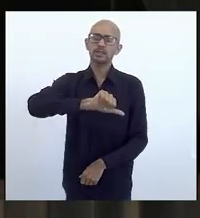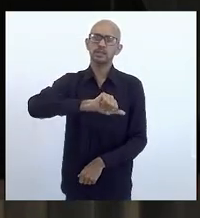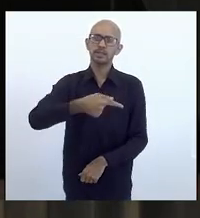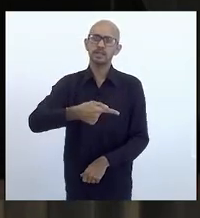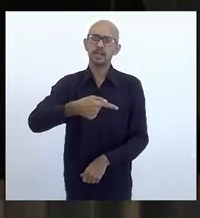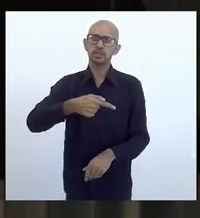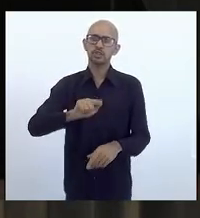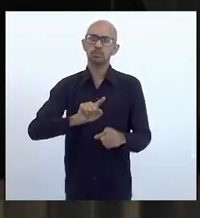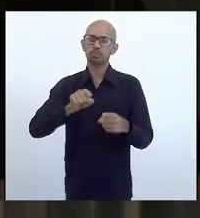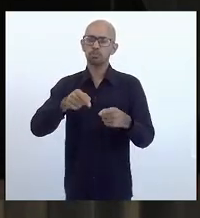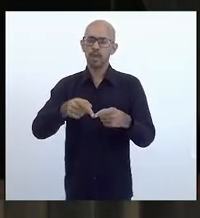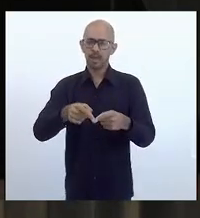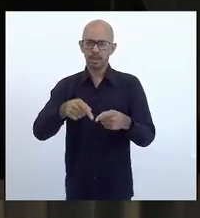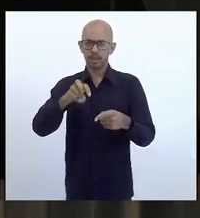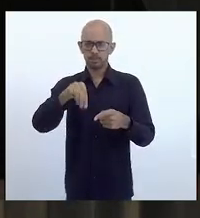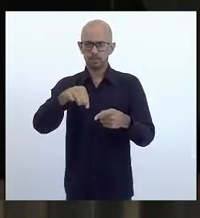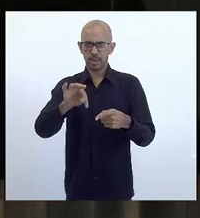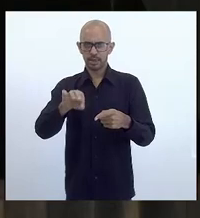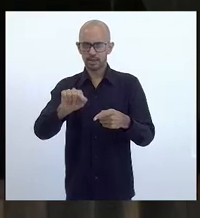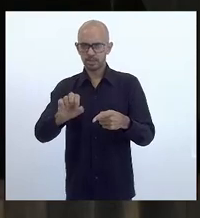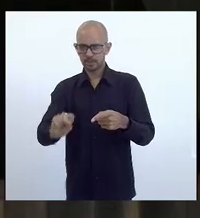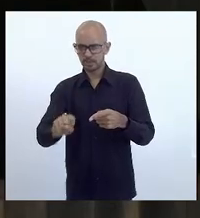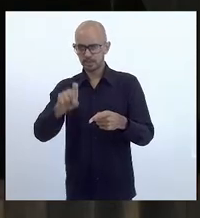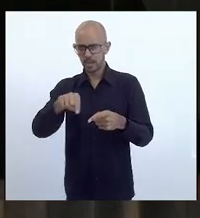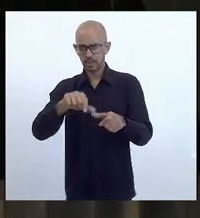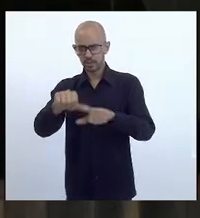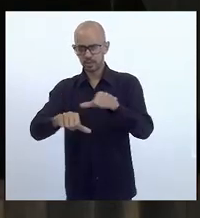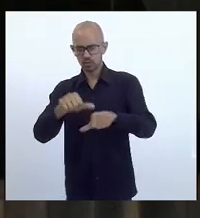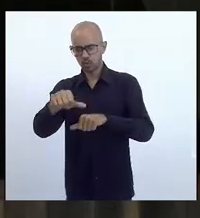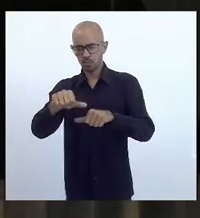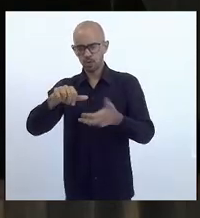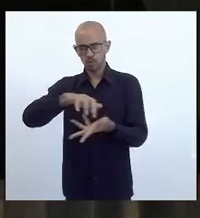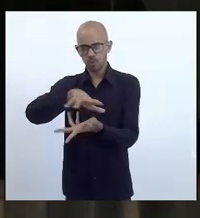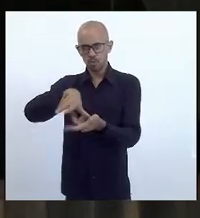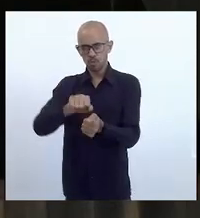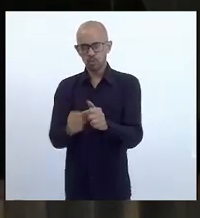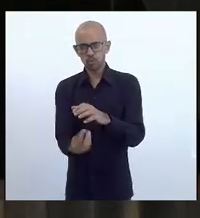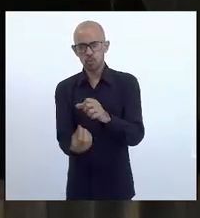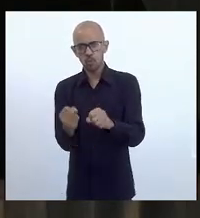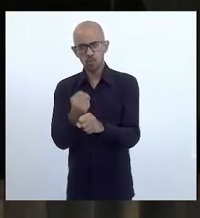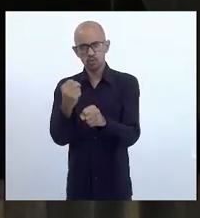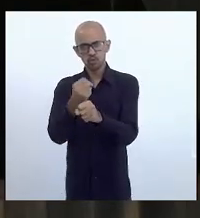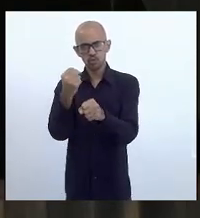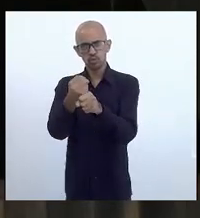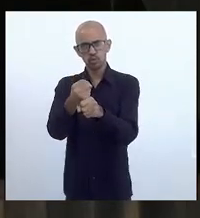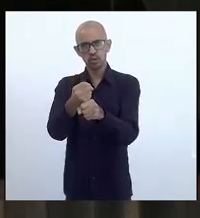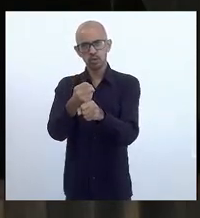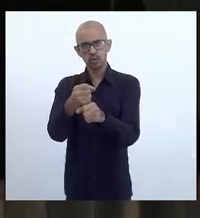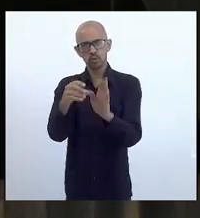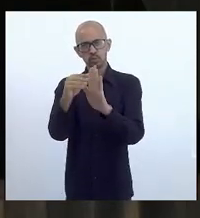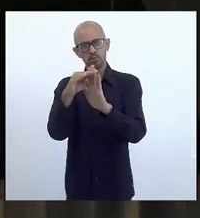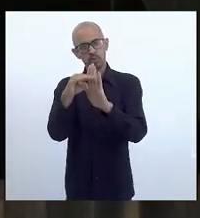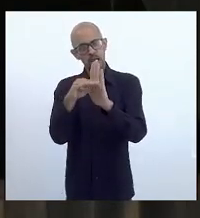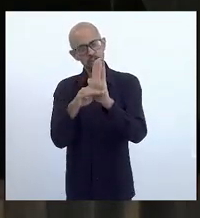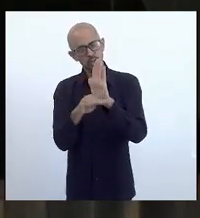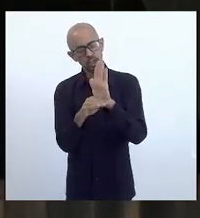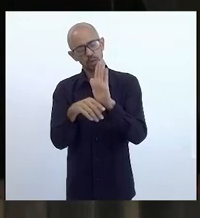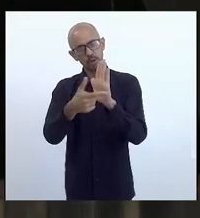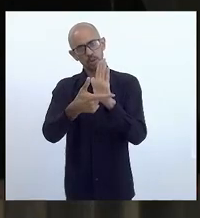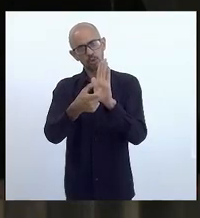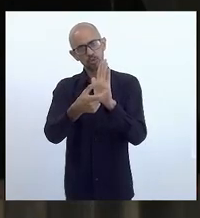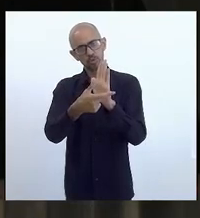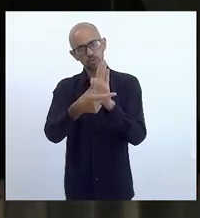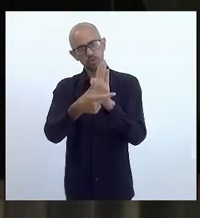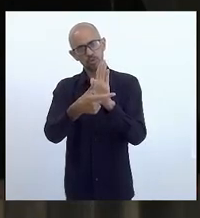Essas metas querem transformar o mundo construindo uma agenda para 2030, e essas metas buscam